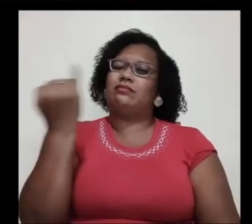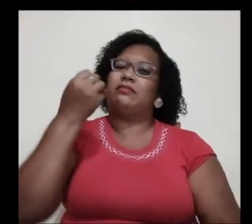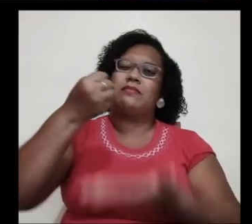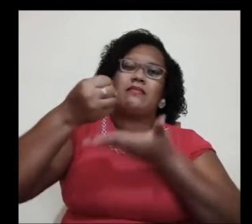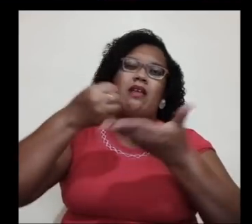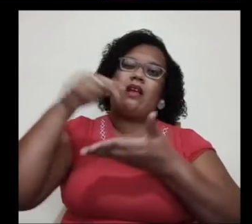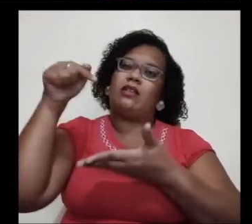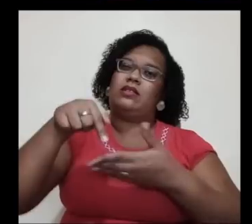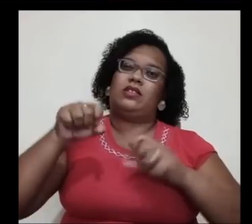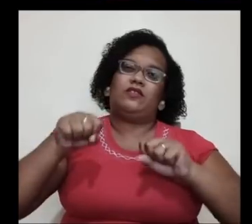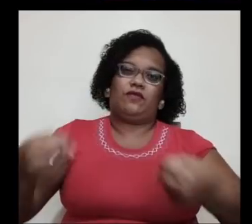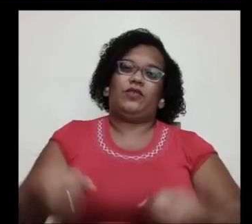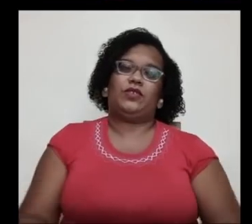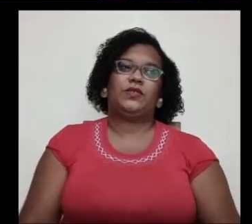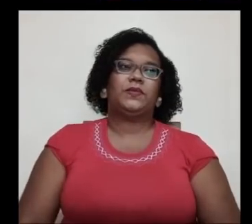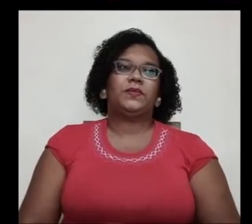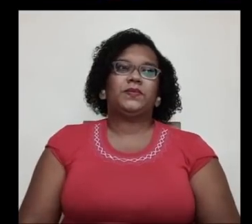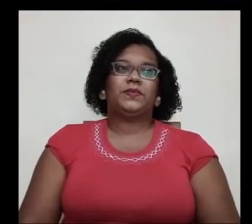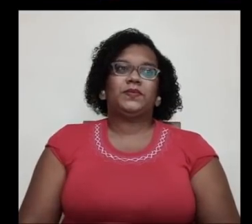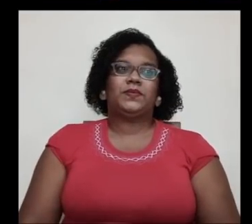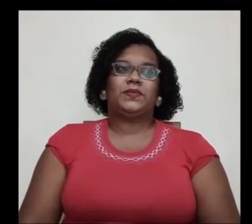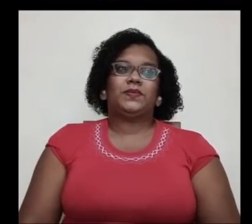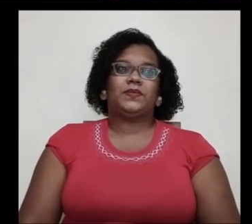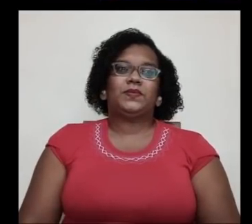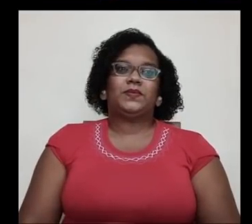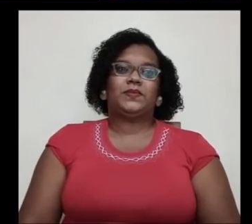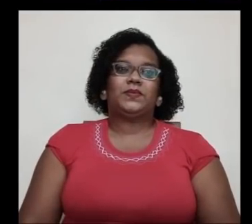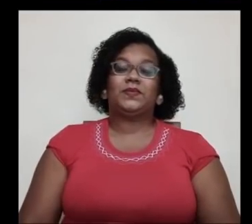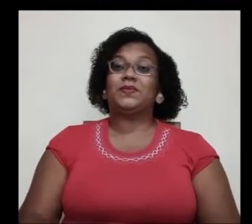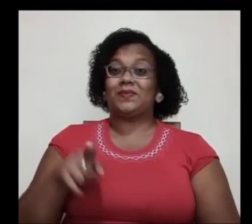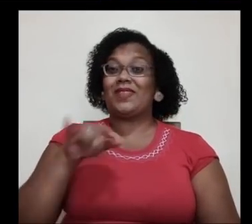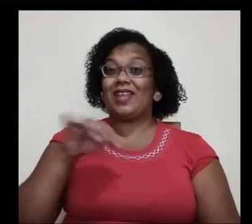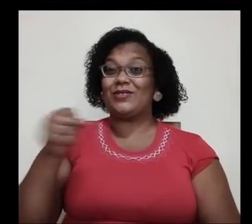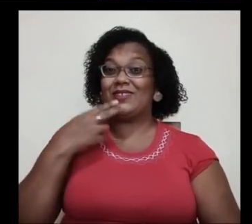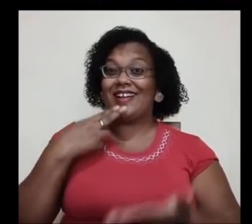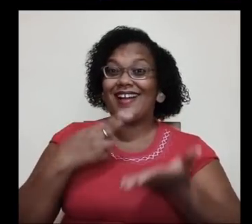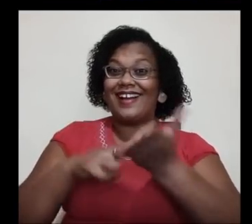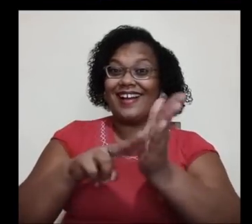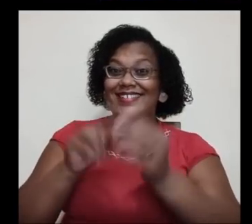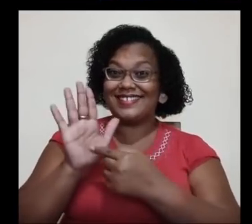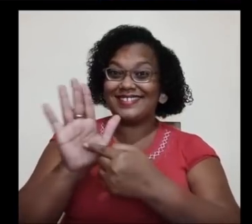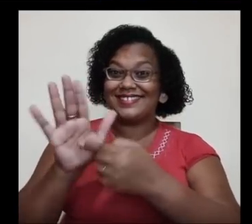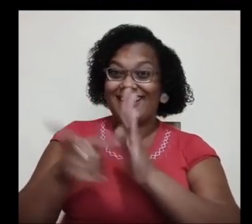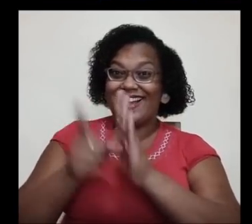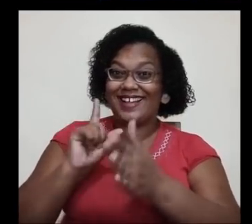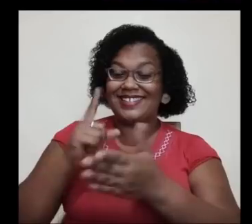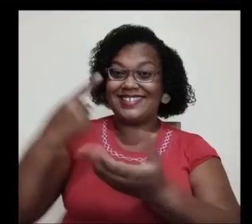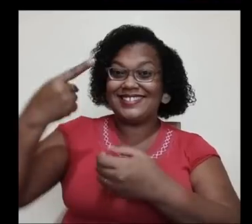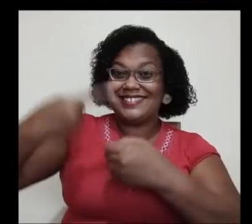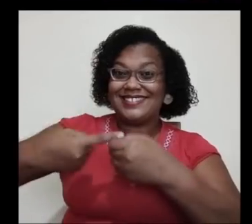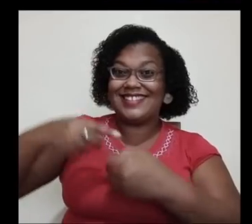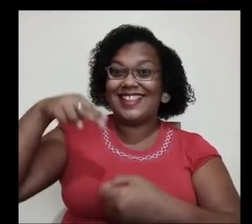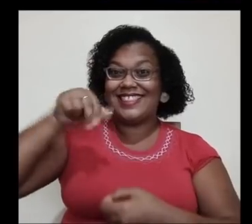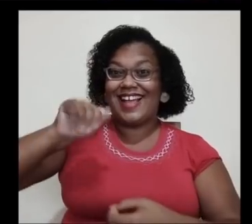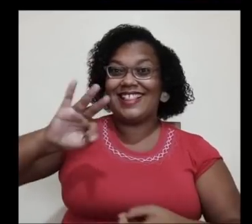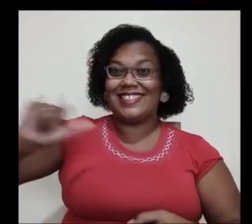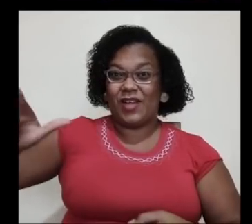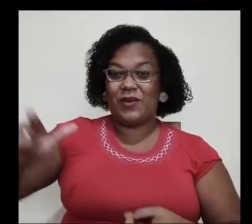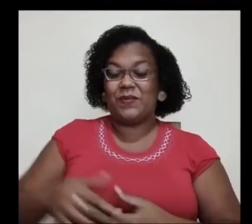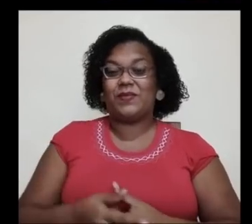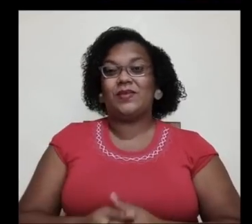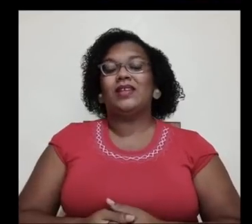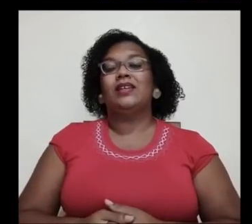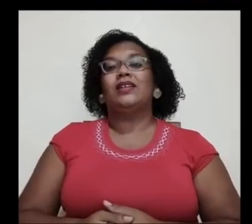desse esforço. Isso foi apontado no final dessa nossa carta da cidade de Natal, apontando